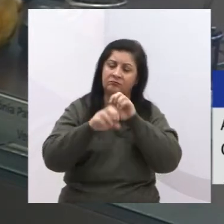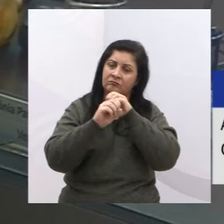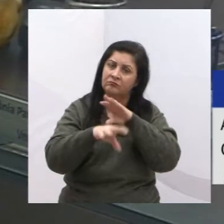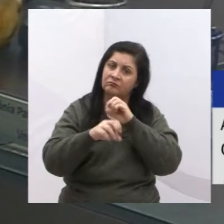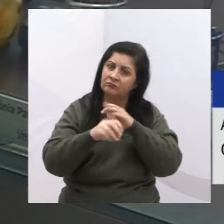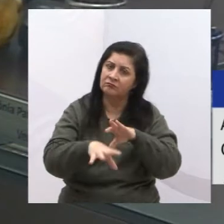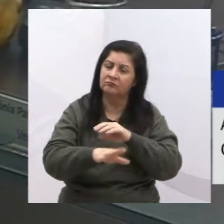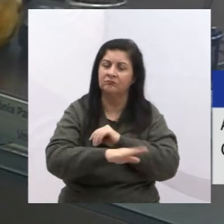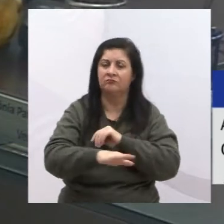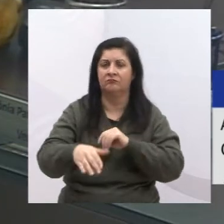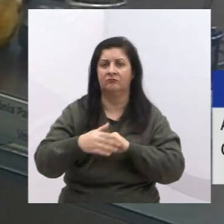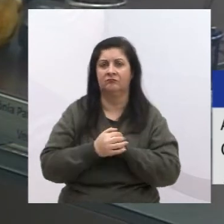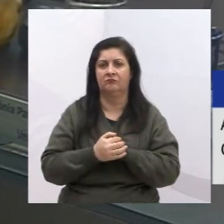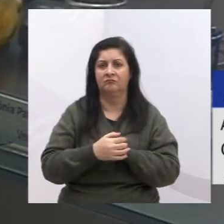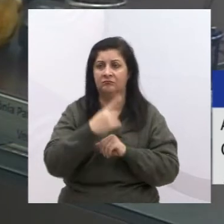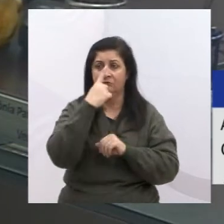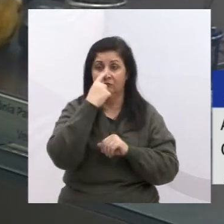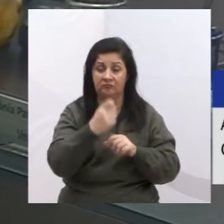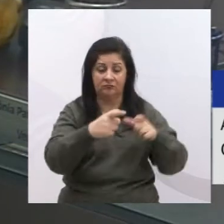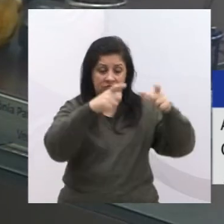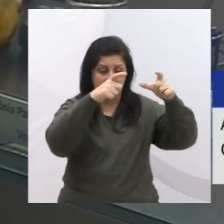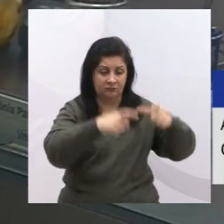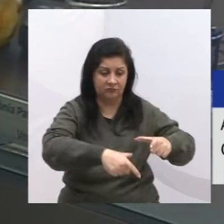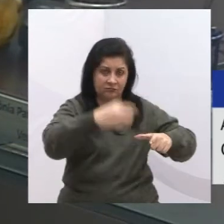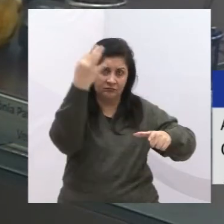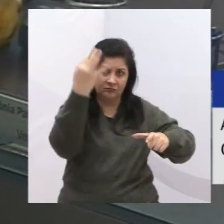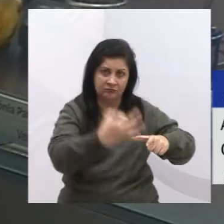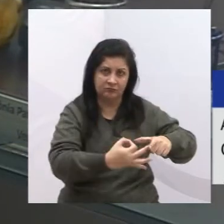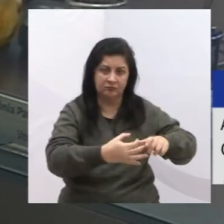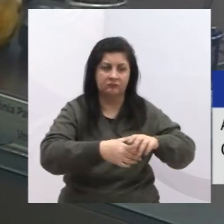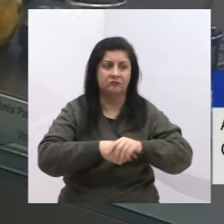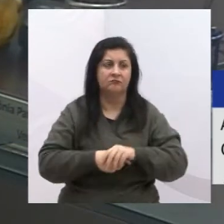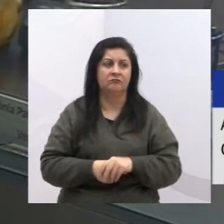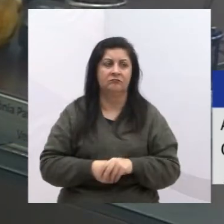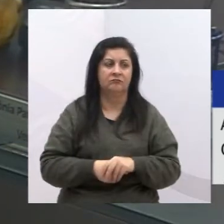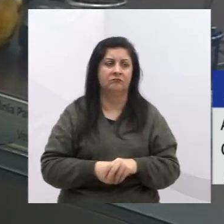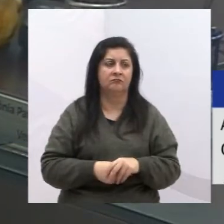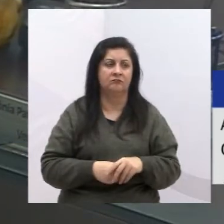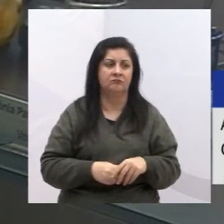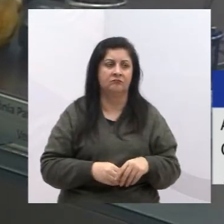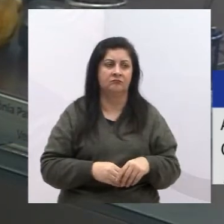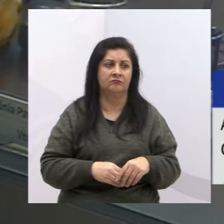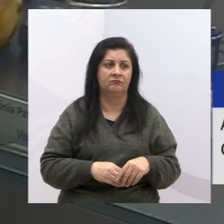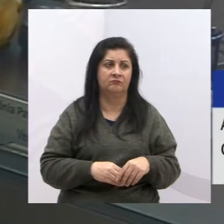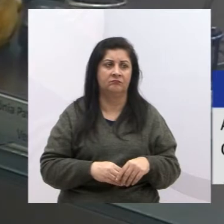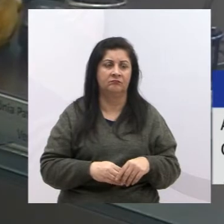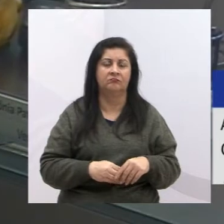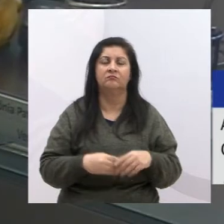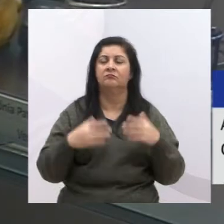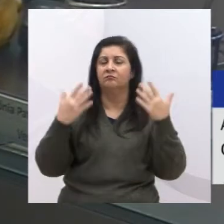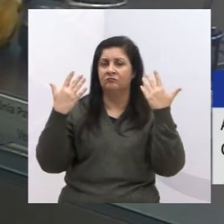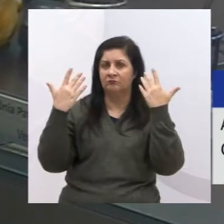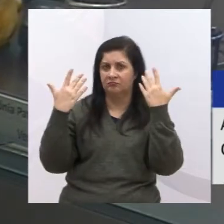filhos que o lixo tem que ser jogado no lixo, entulho nos leves e assim por diante. Então, doutor Rodrigo, parabéns. É o que eu